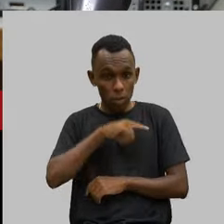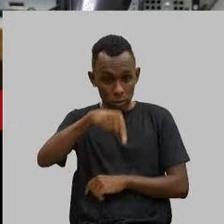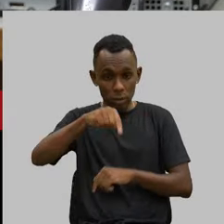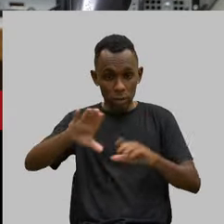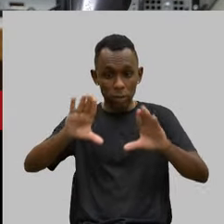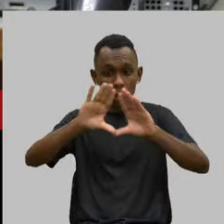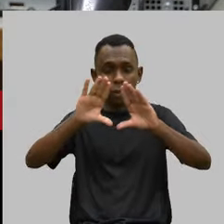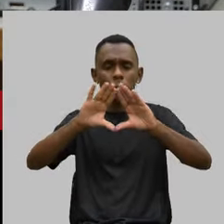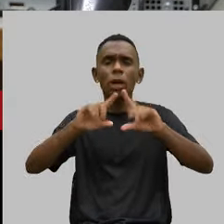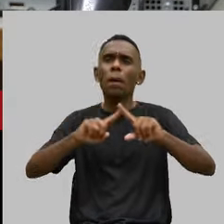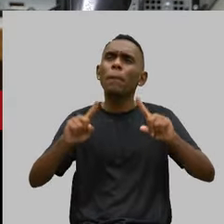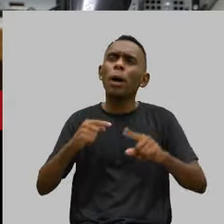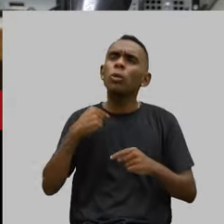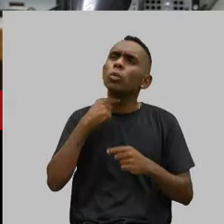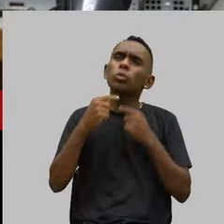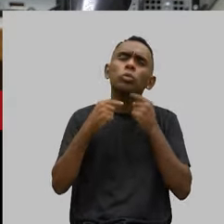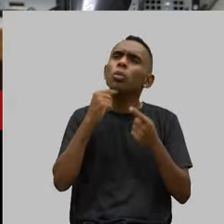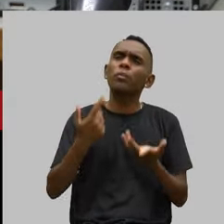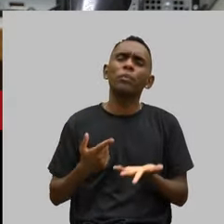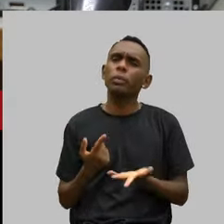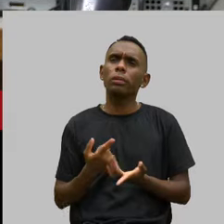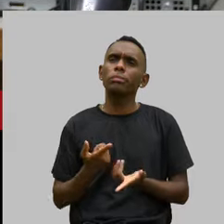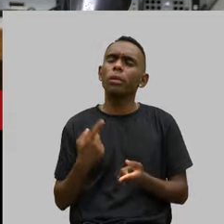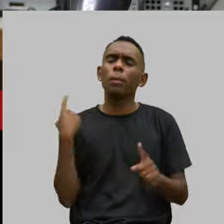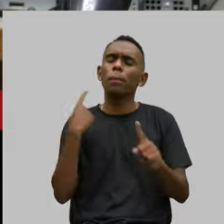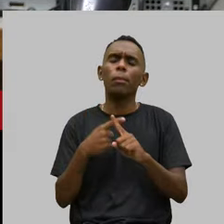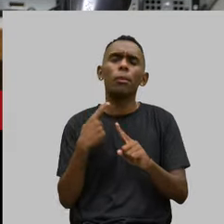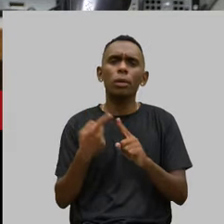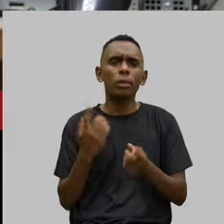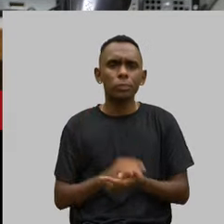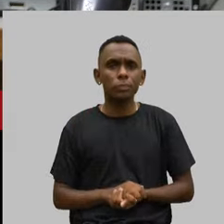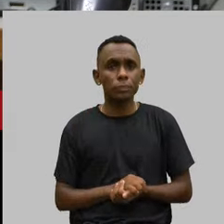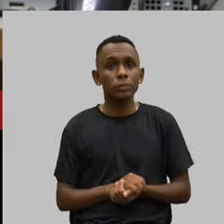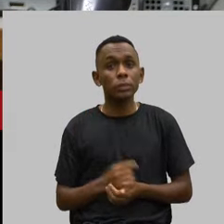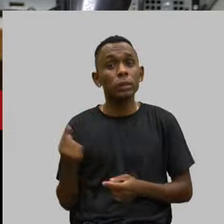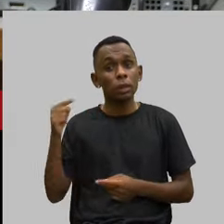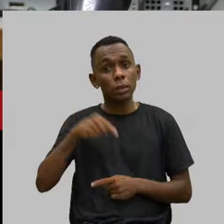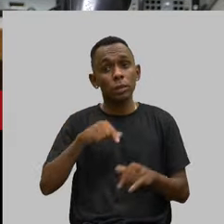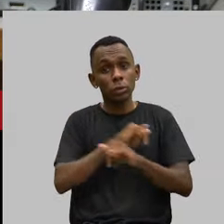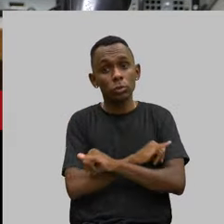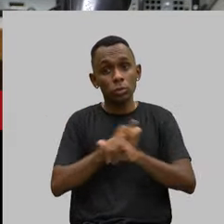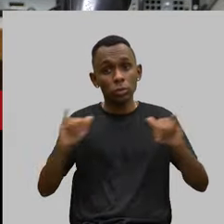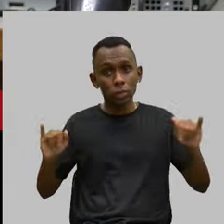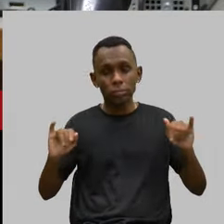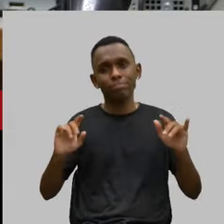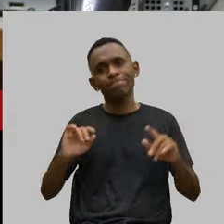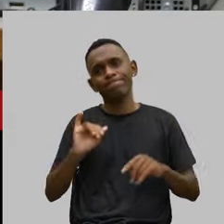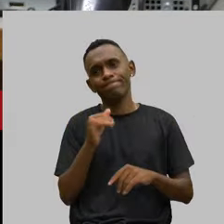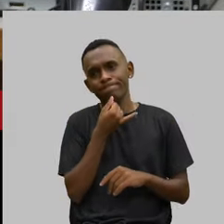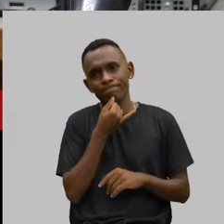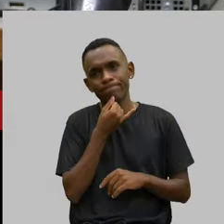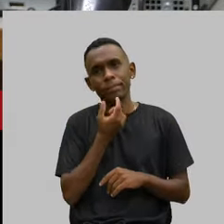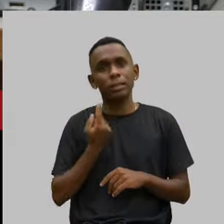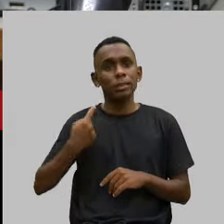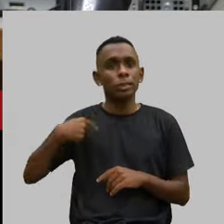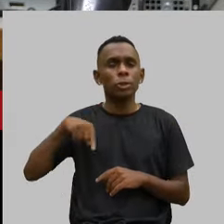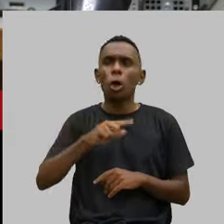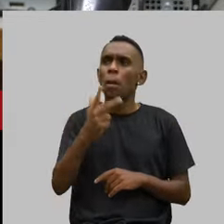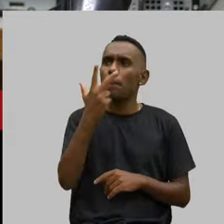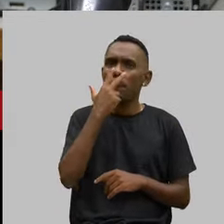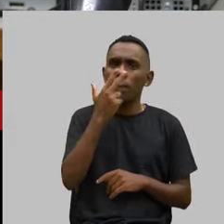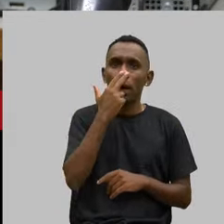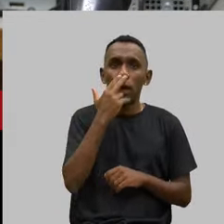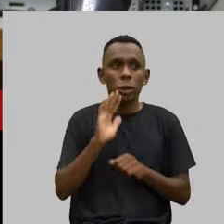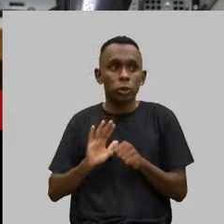questionamento Presidente eh e aqui dizer da infelicidade de estarmos parece que